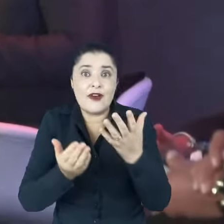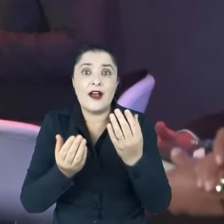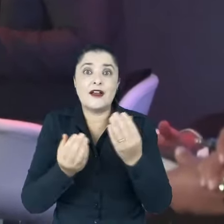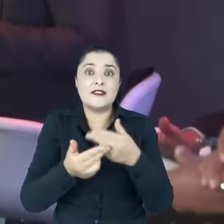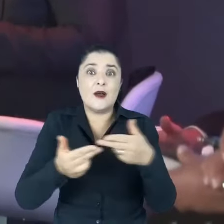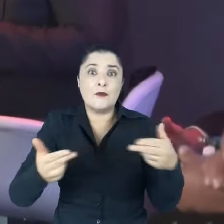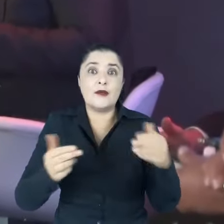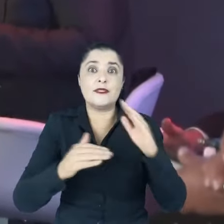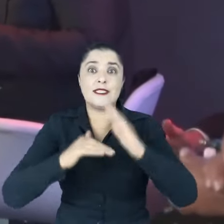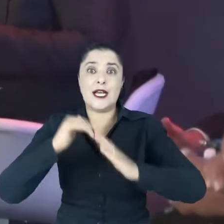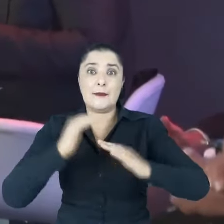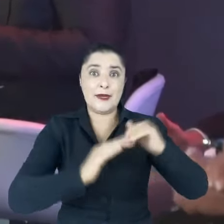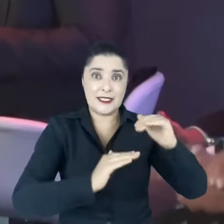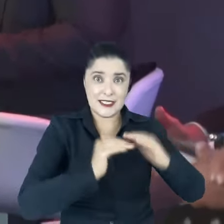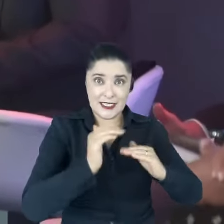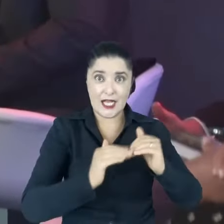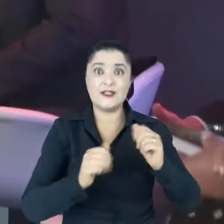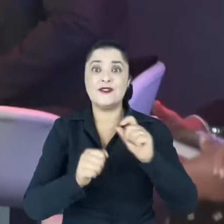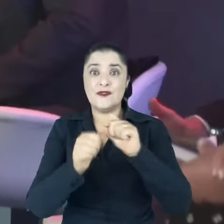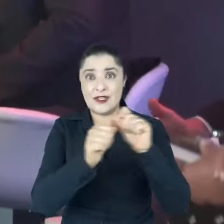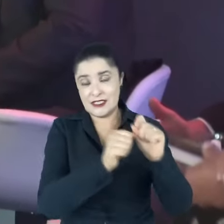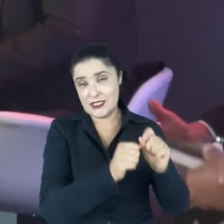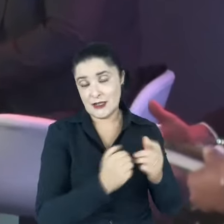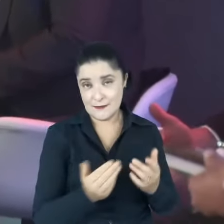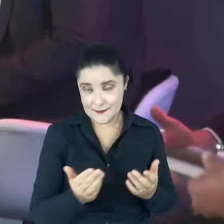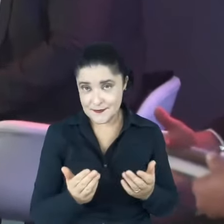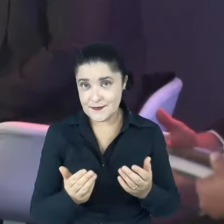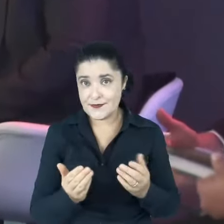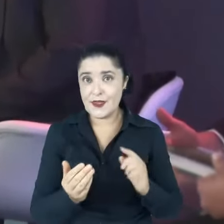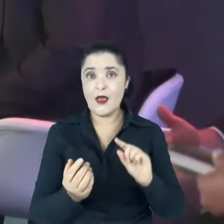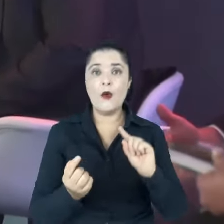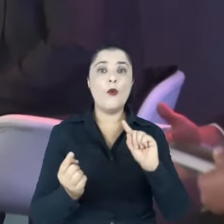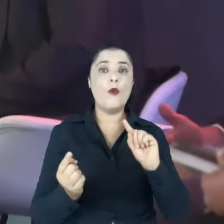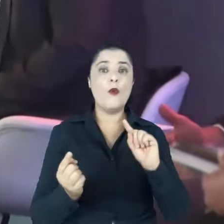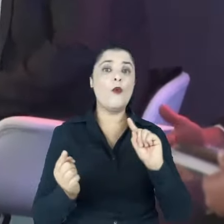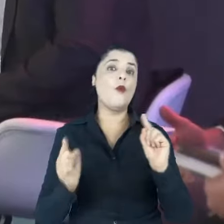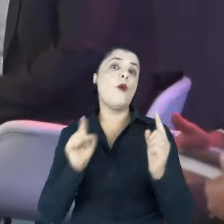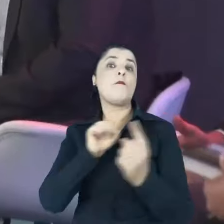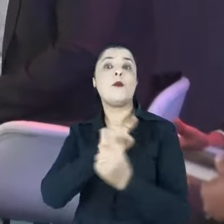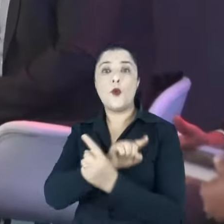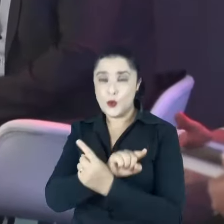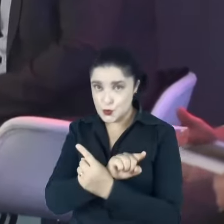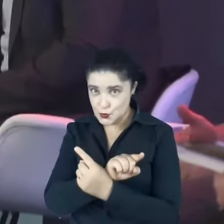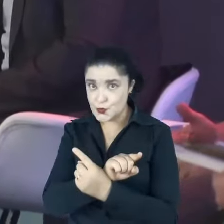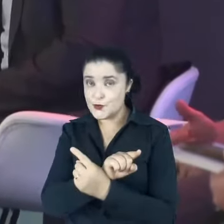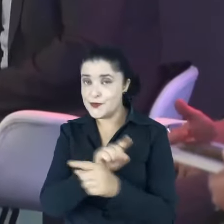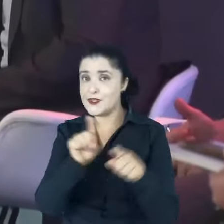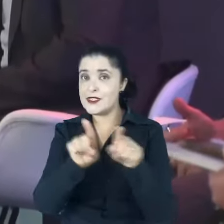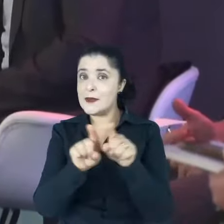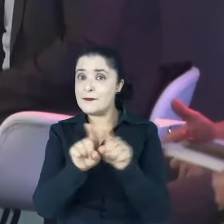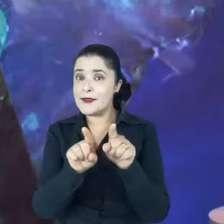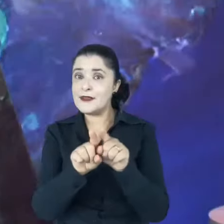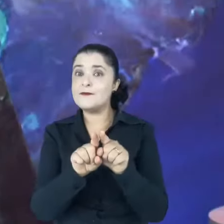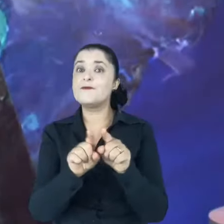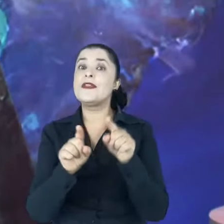capacidade de realizá-lo. O oposto, Patrícia, é absolutamente verdade